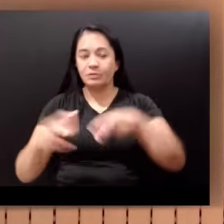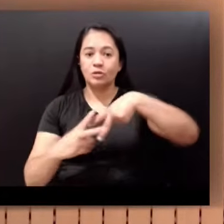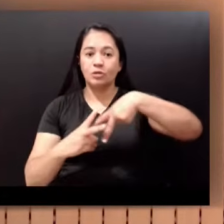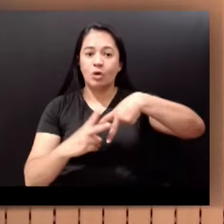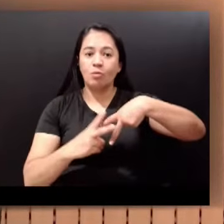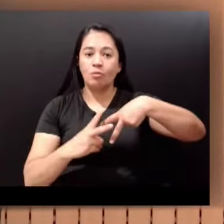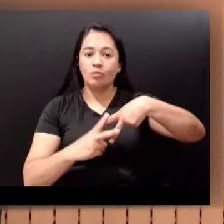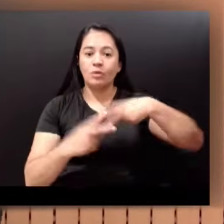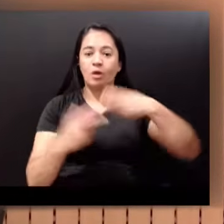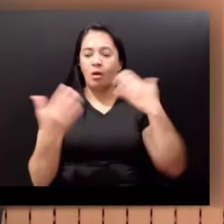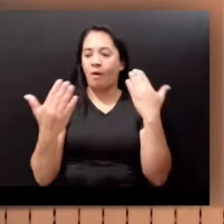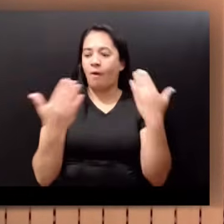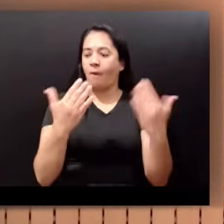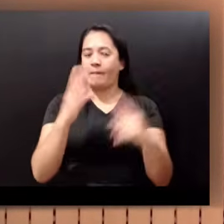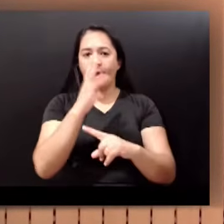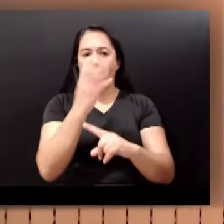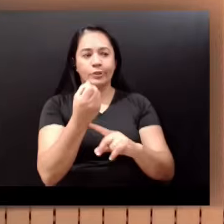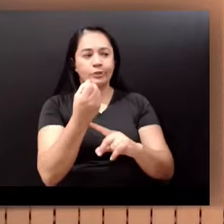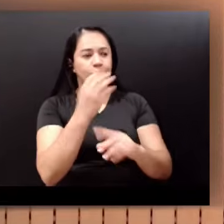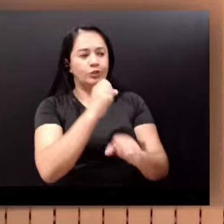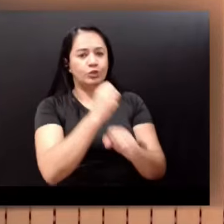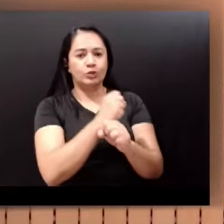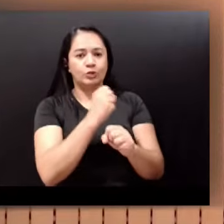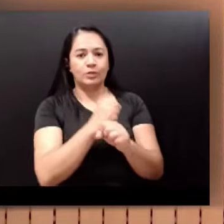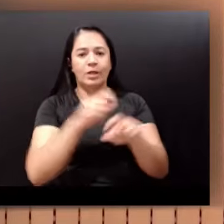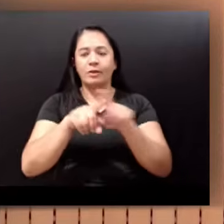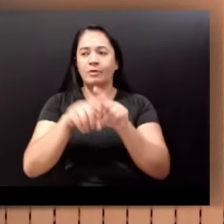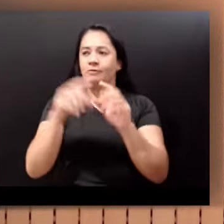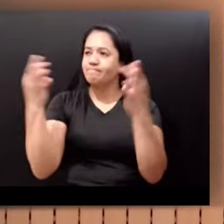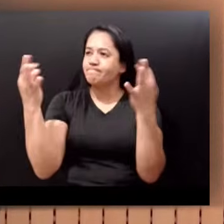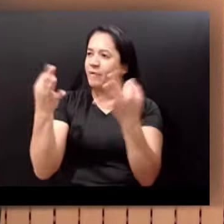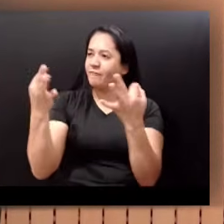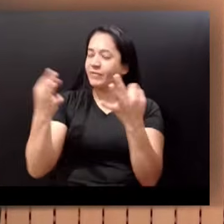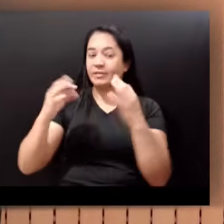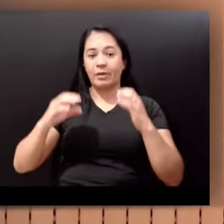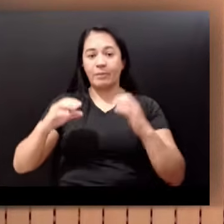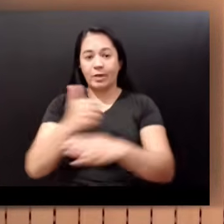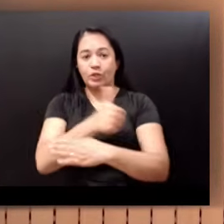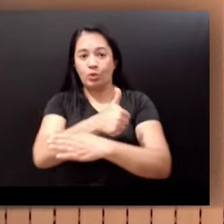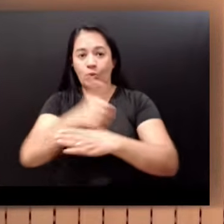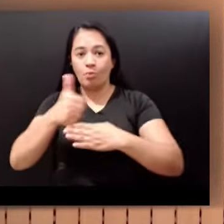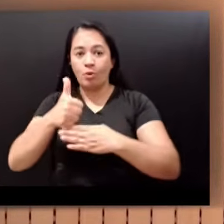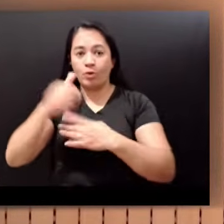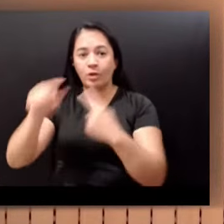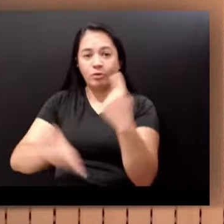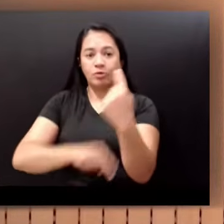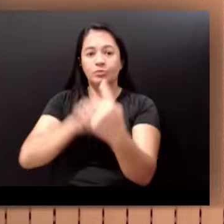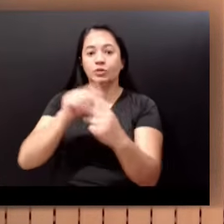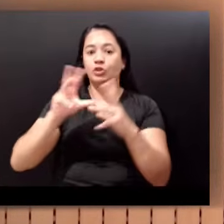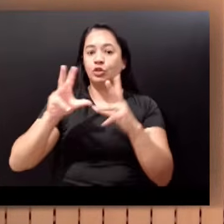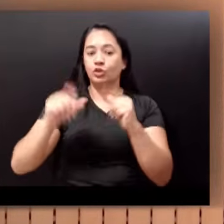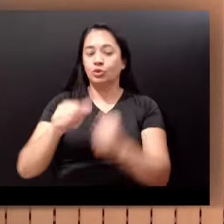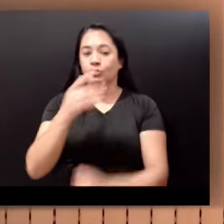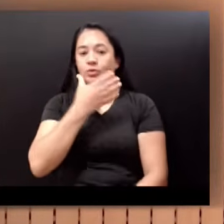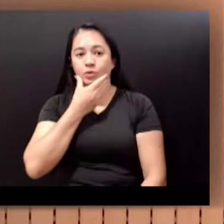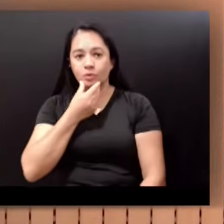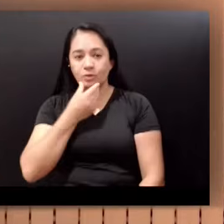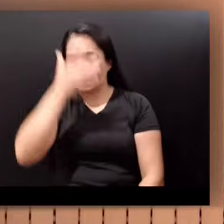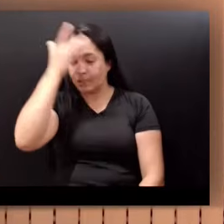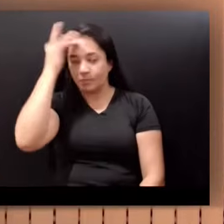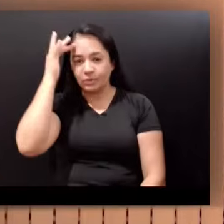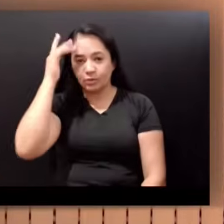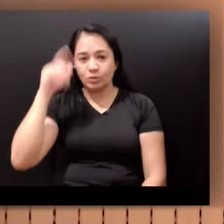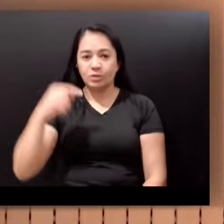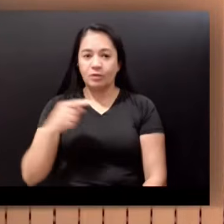de construir ao aperfeiçoamento moral, que deve ser o objetivo de todos os homens. Muito se engana quem acha que os